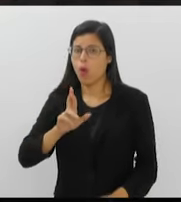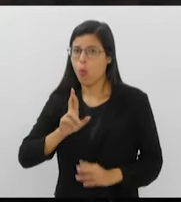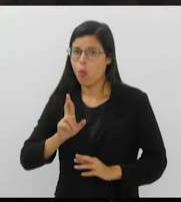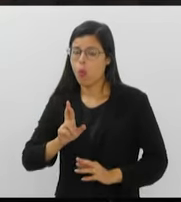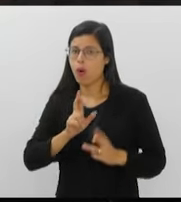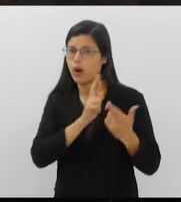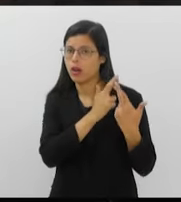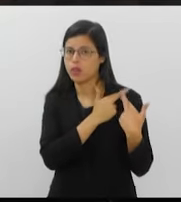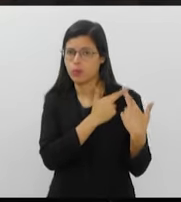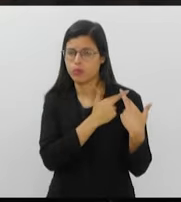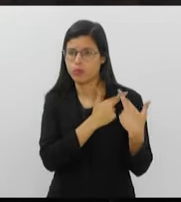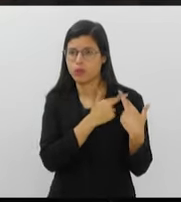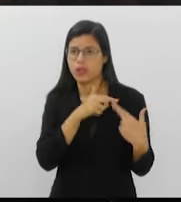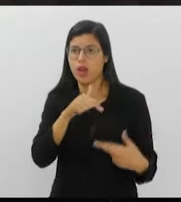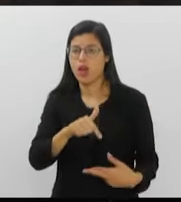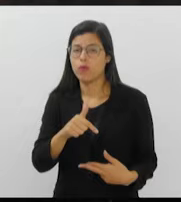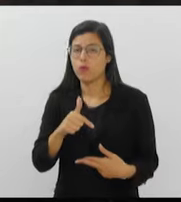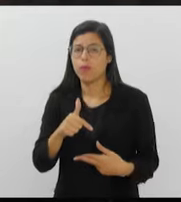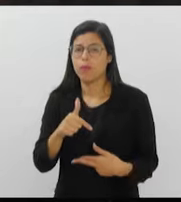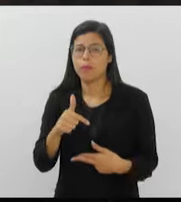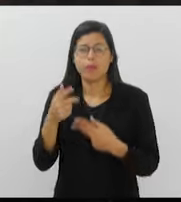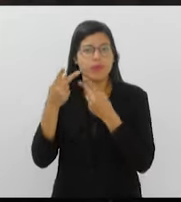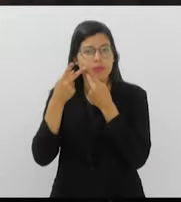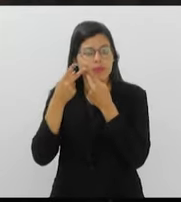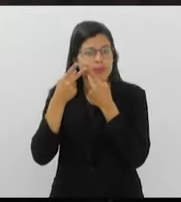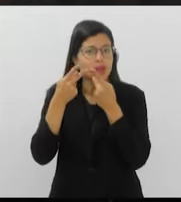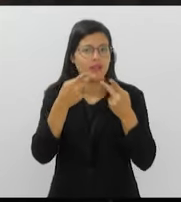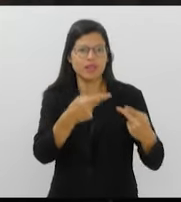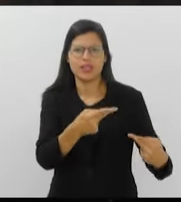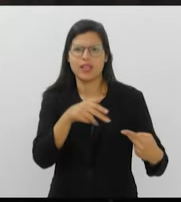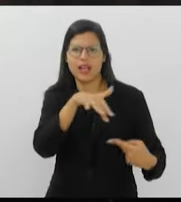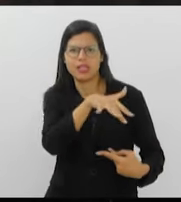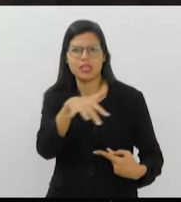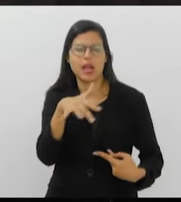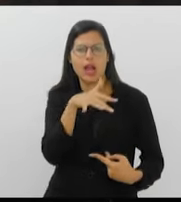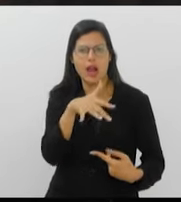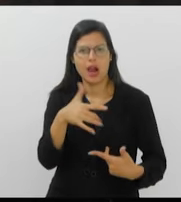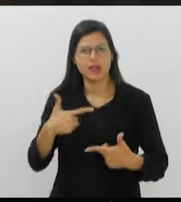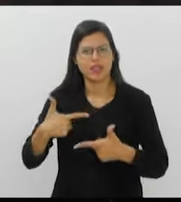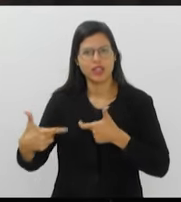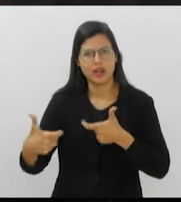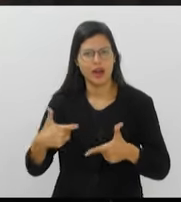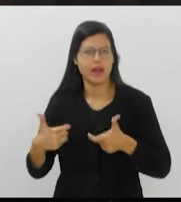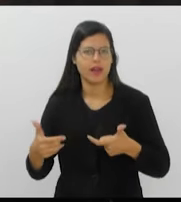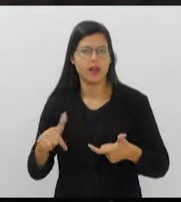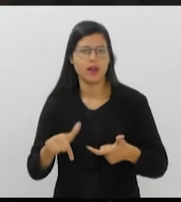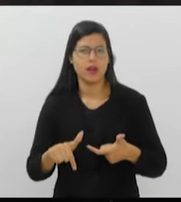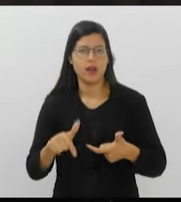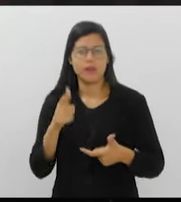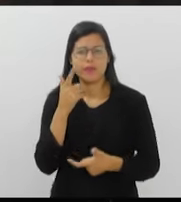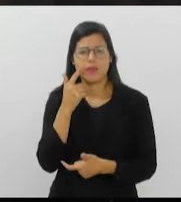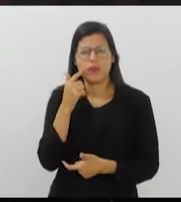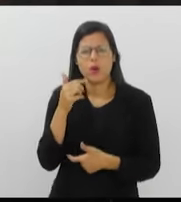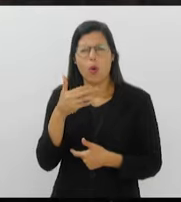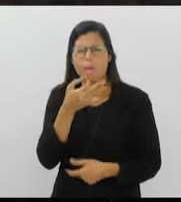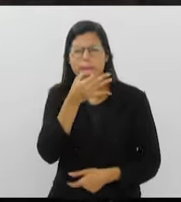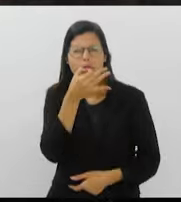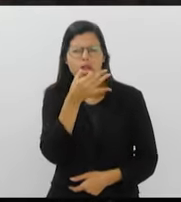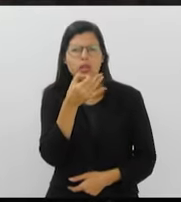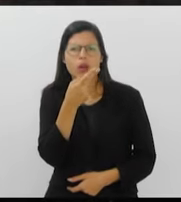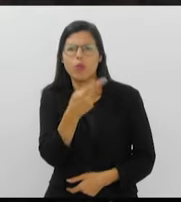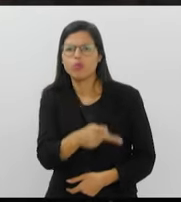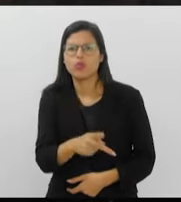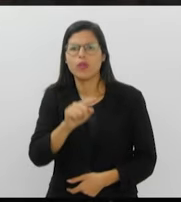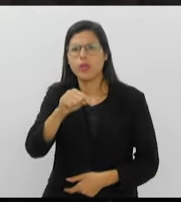635, a visitar essas áreas de confronto, para ver qual vai ser a opinião dele depois que